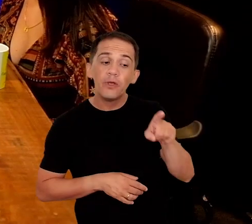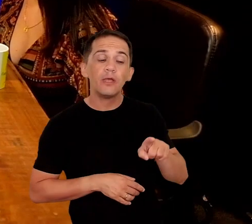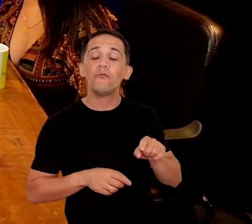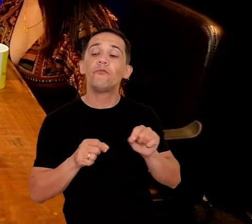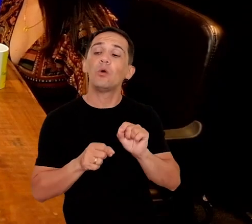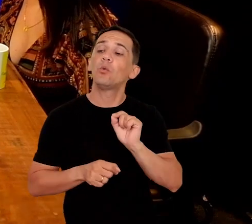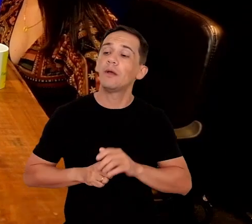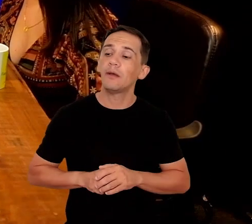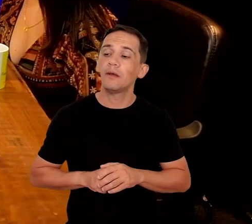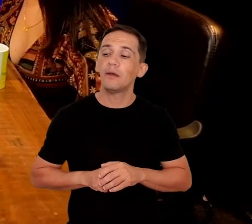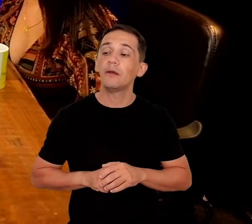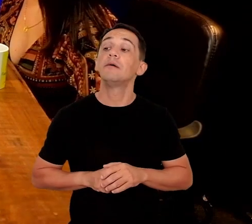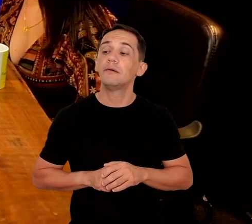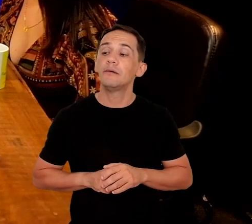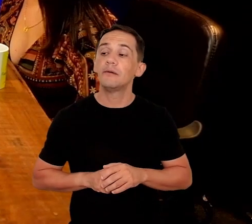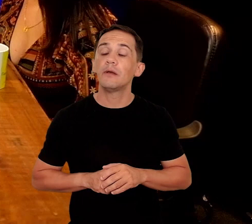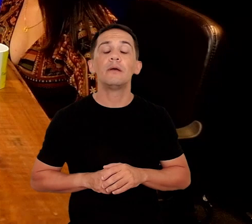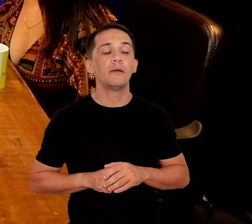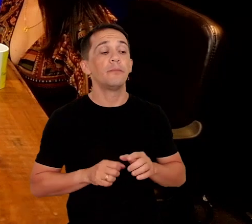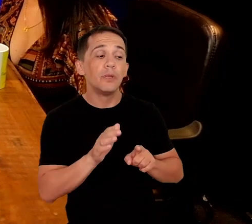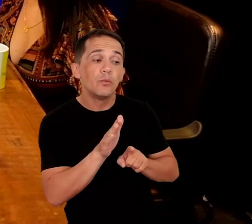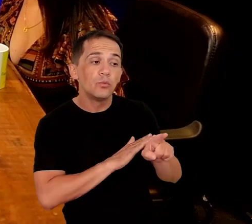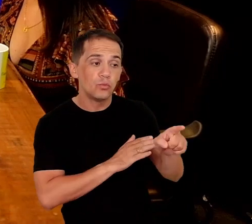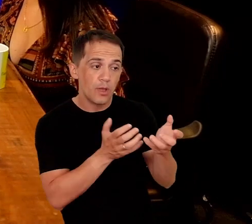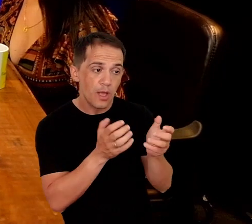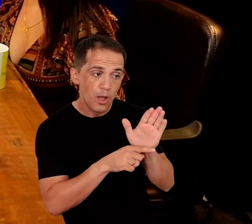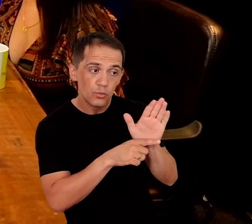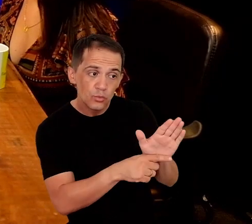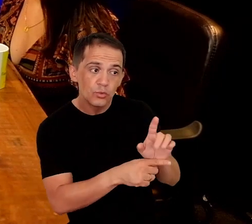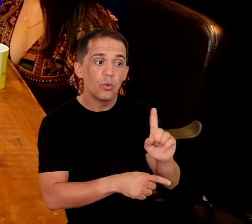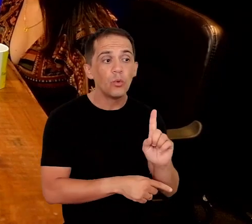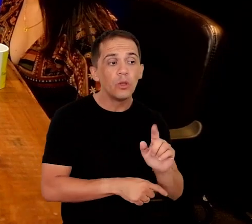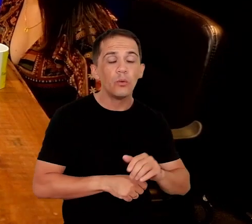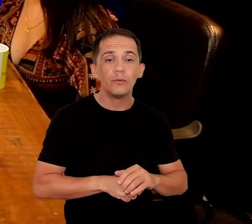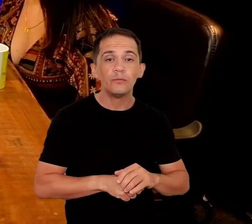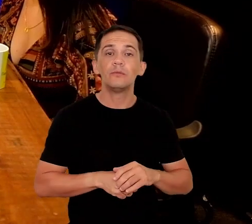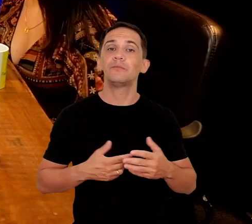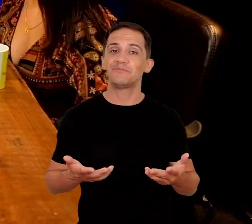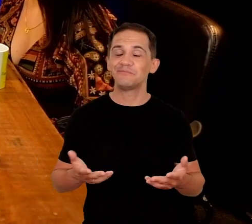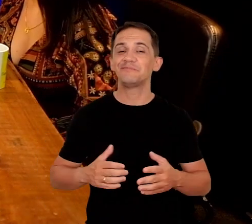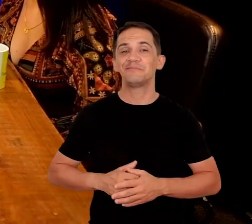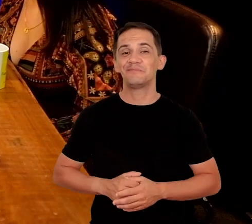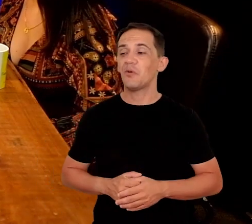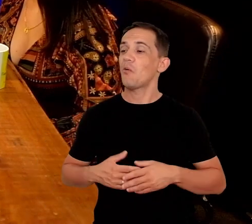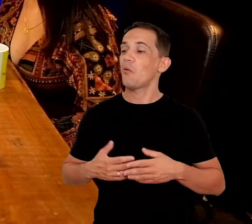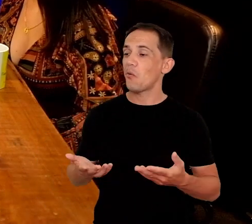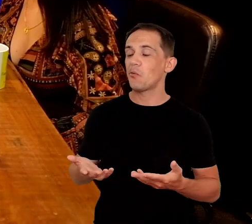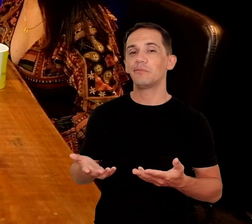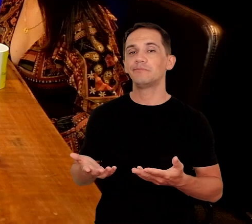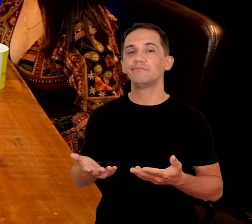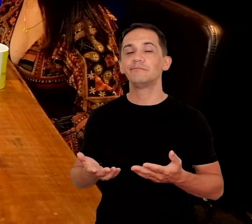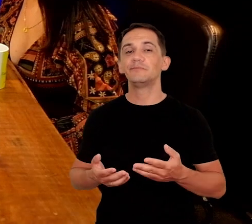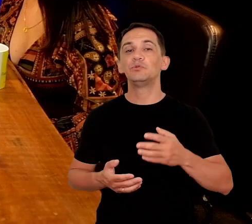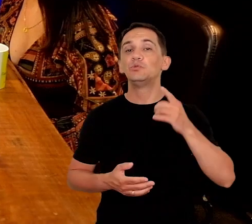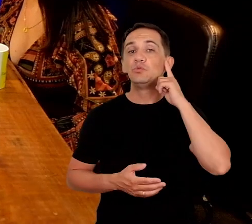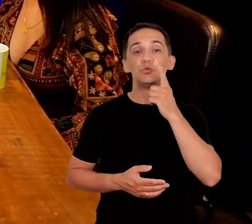eles não sabem falar. Mas eu pego um e digo, finge que tu é surdo, que tu não ouve nada. Aí eles ficam com a mãozinha assim. Aí,